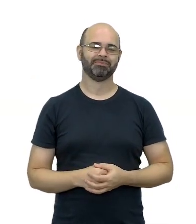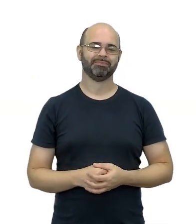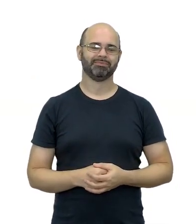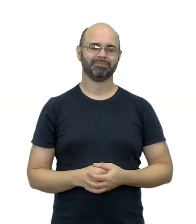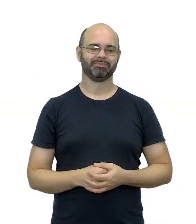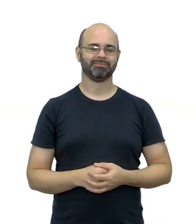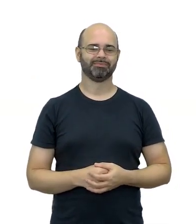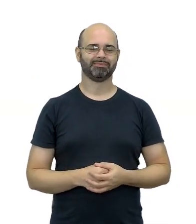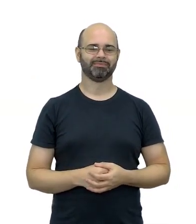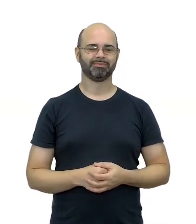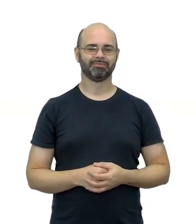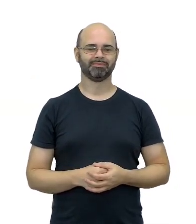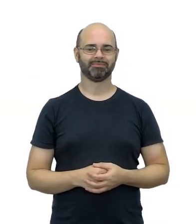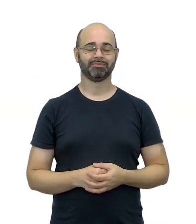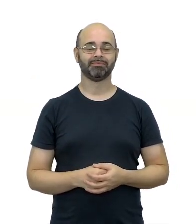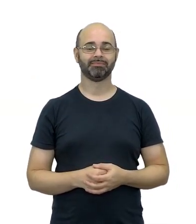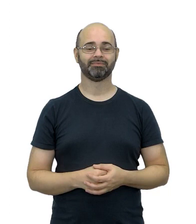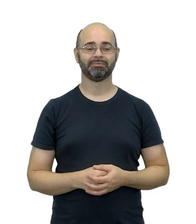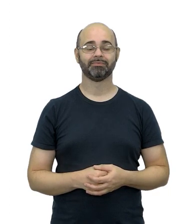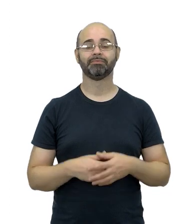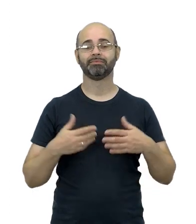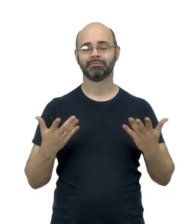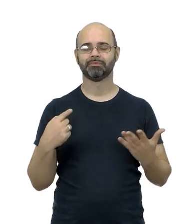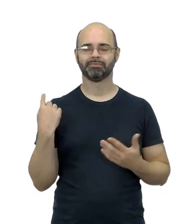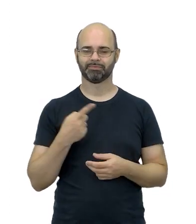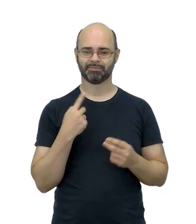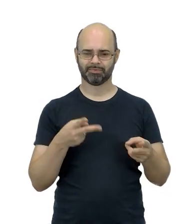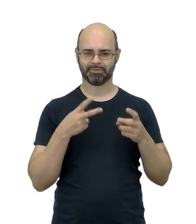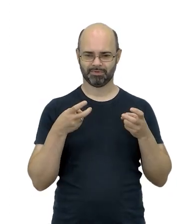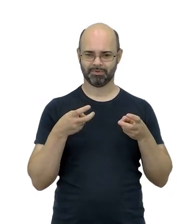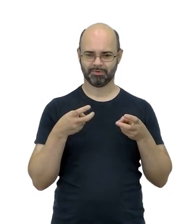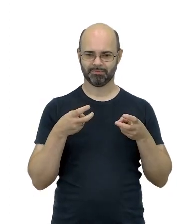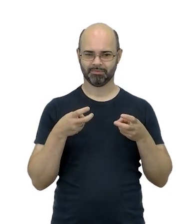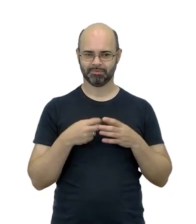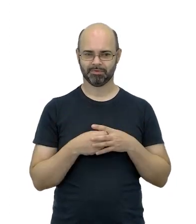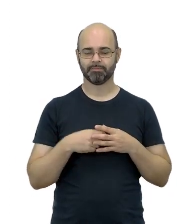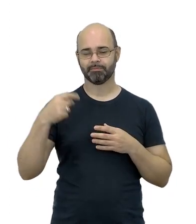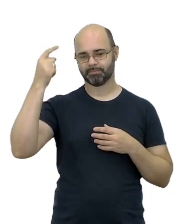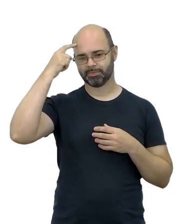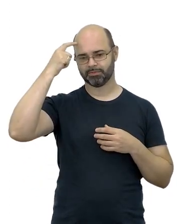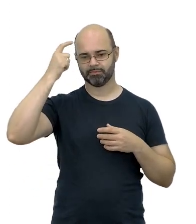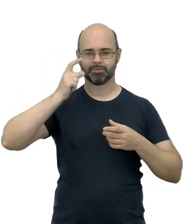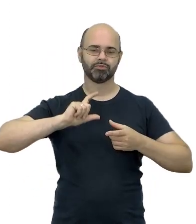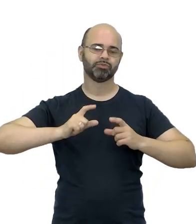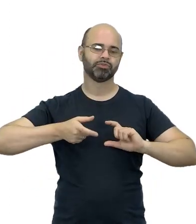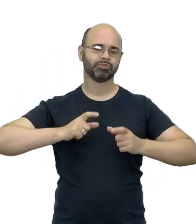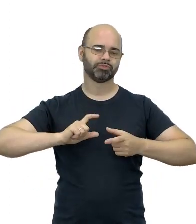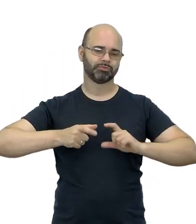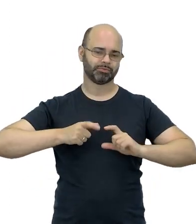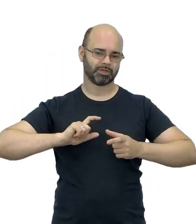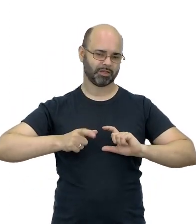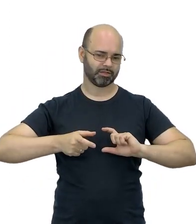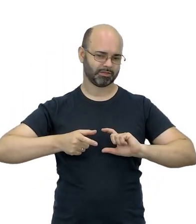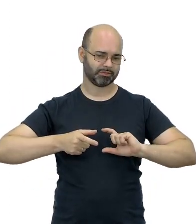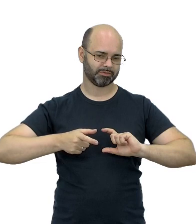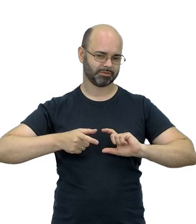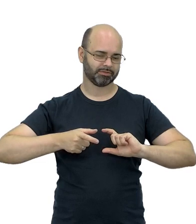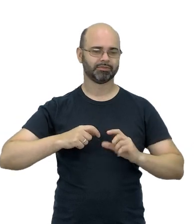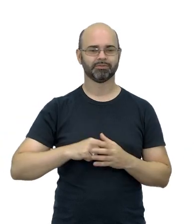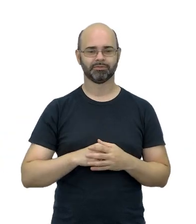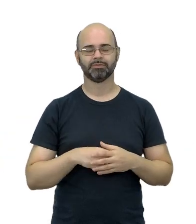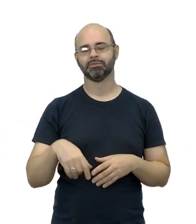Então, no fundo, a gente percebe que o pensamento geométrico, né, perpassa, no fundo, por esses níveis